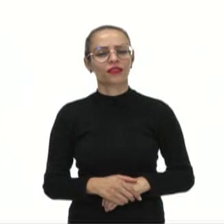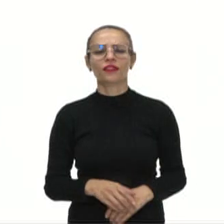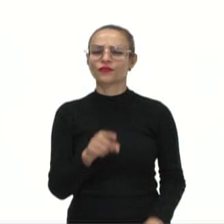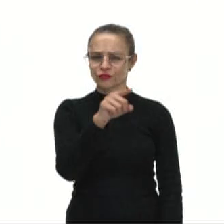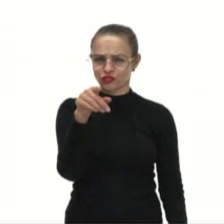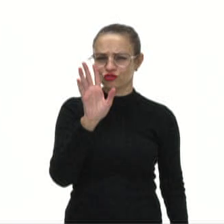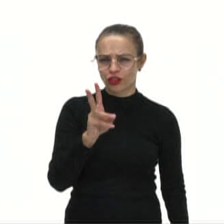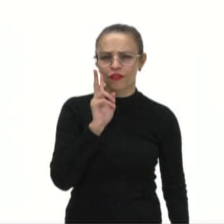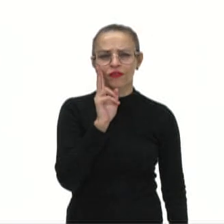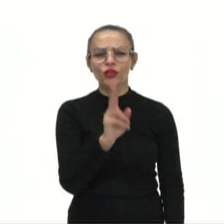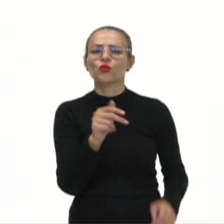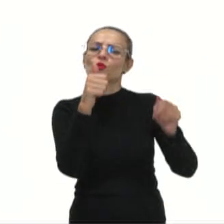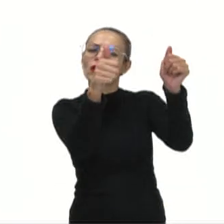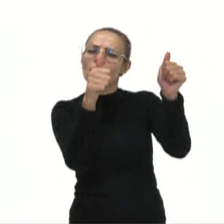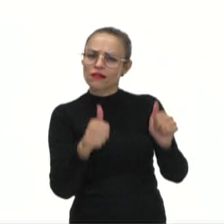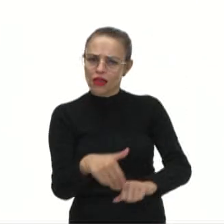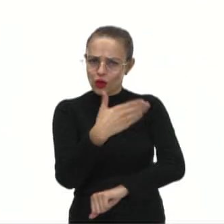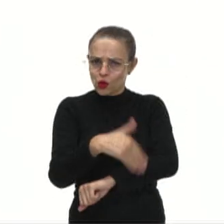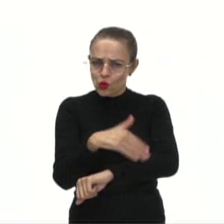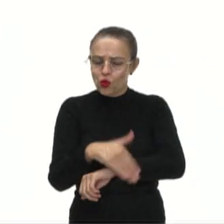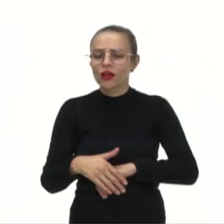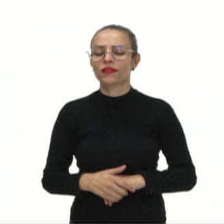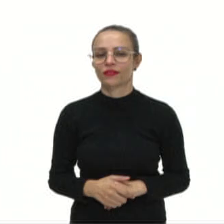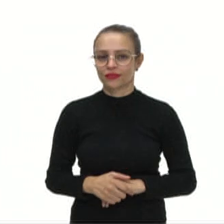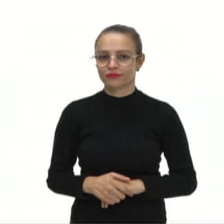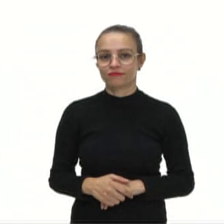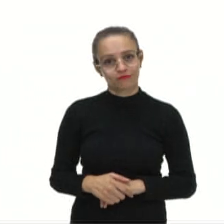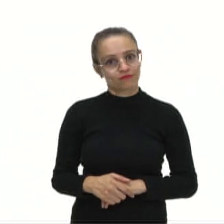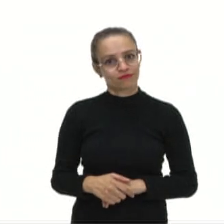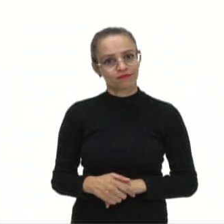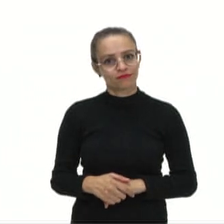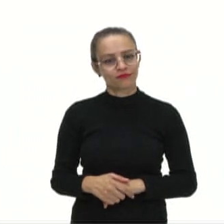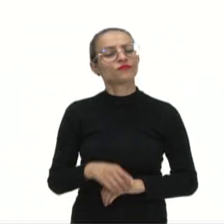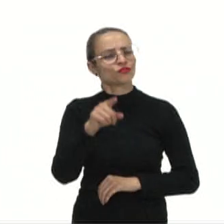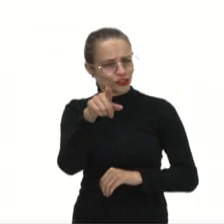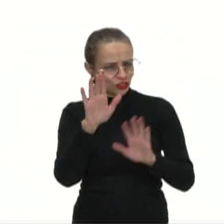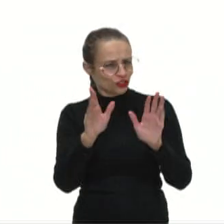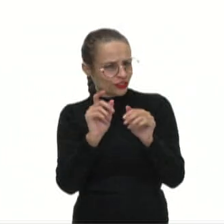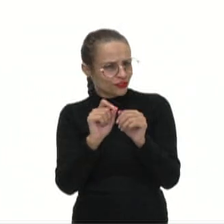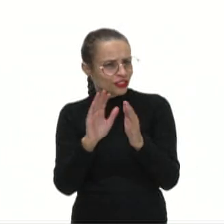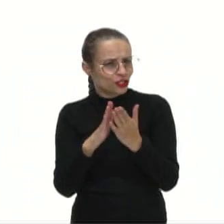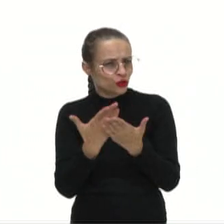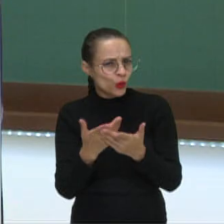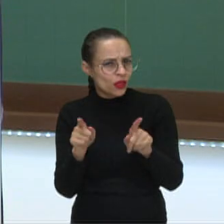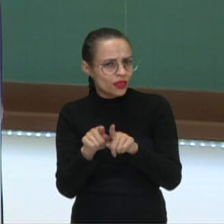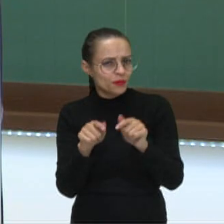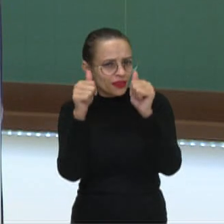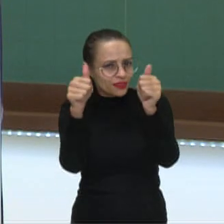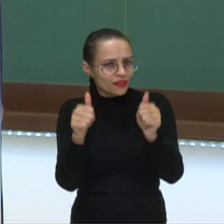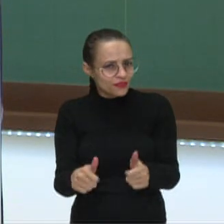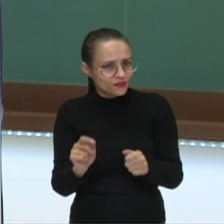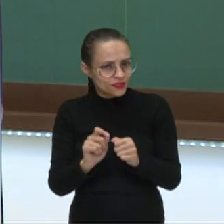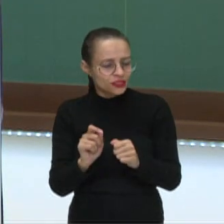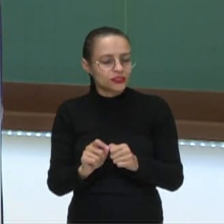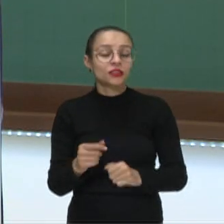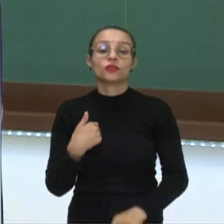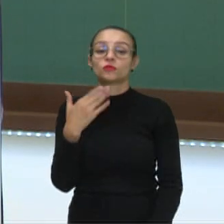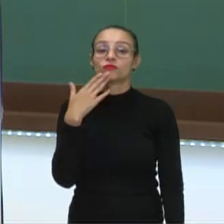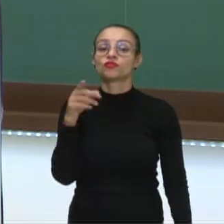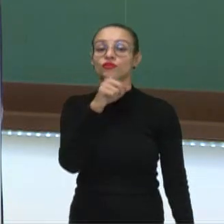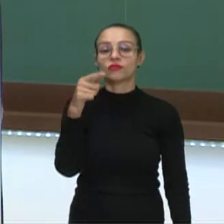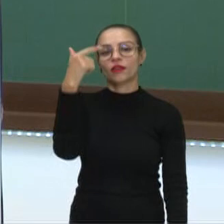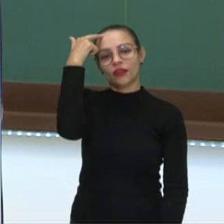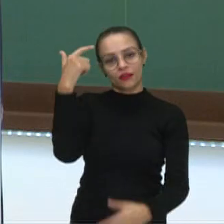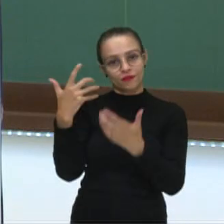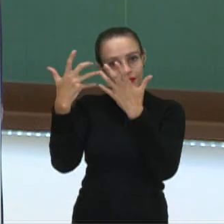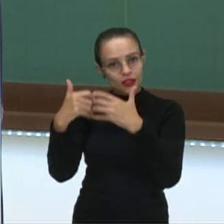você já viu alguns cartazes na rua. E daí eu disse assim, até mesmo fez alguns na escola. Eu pedi que você refletisse